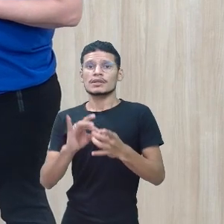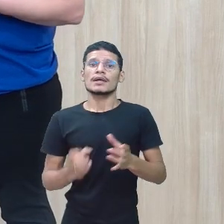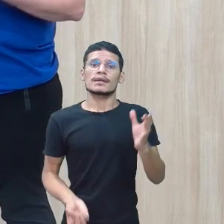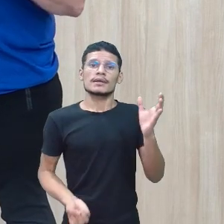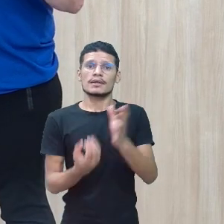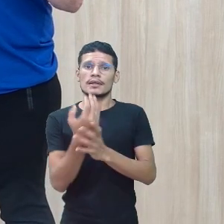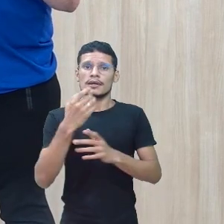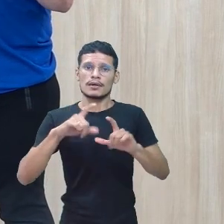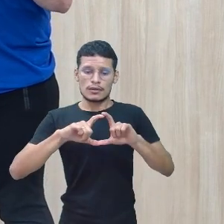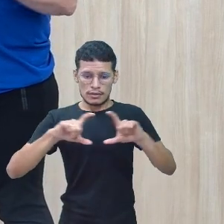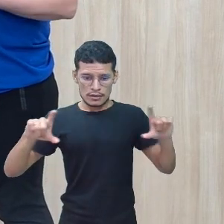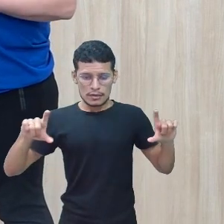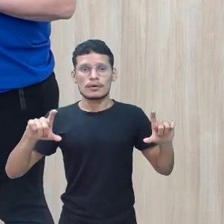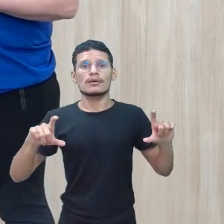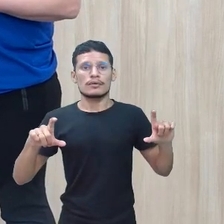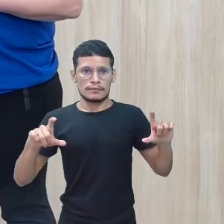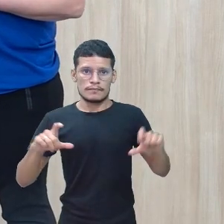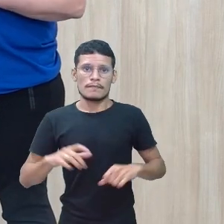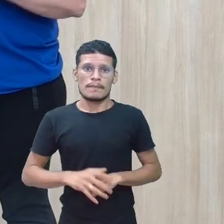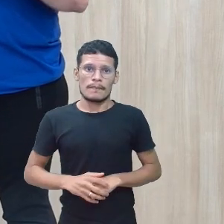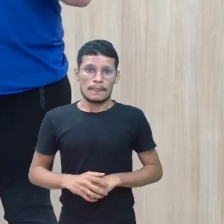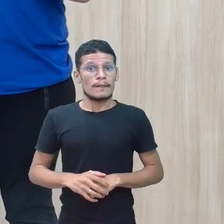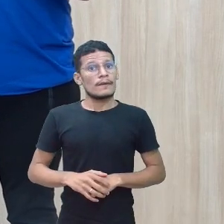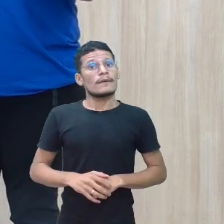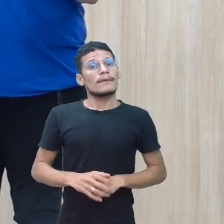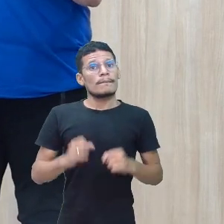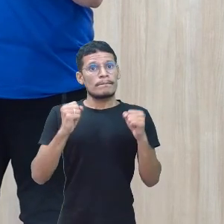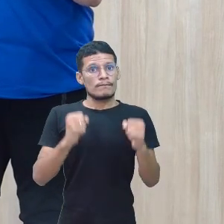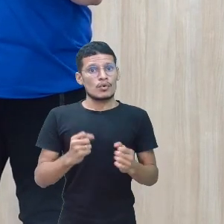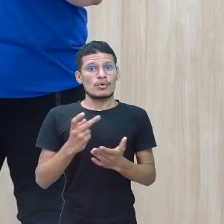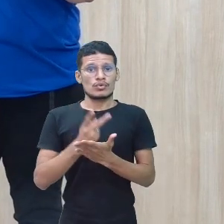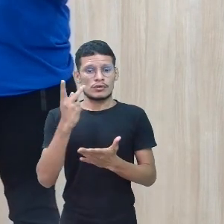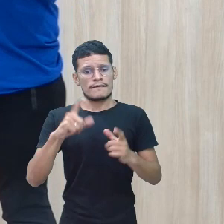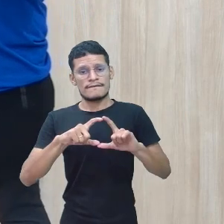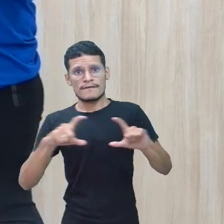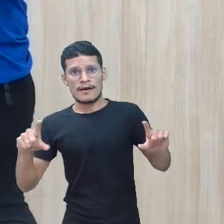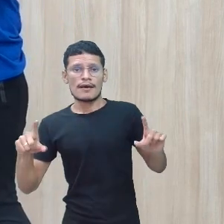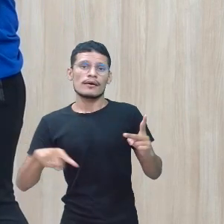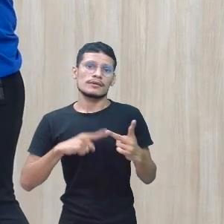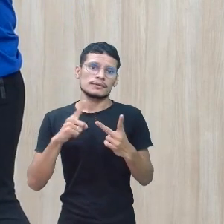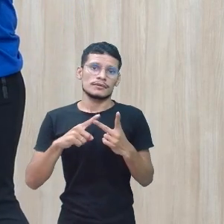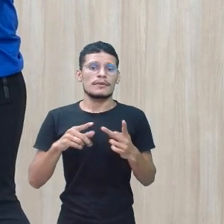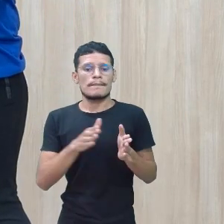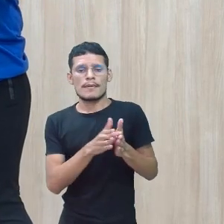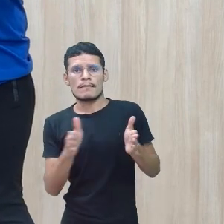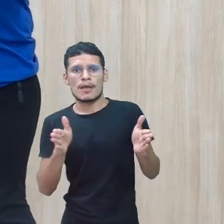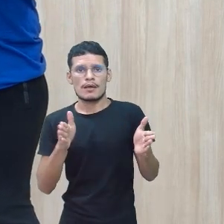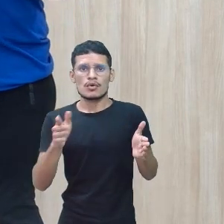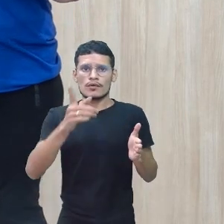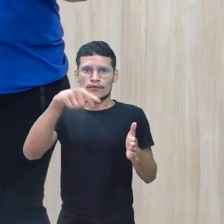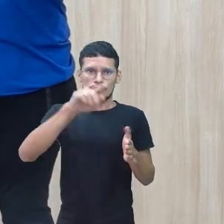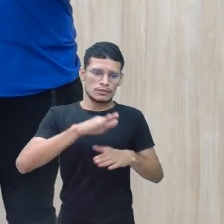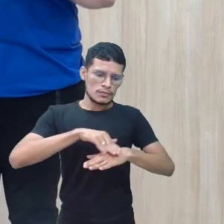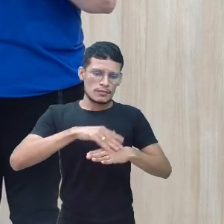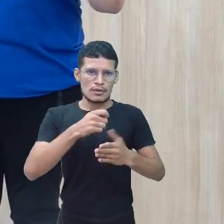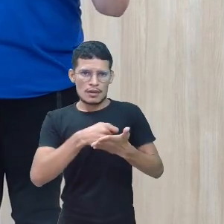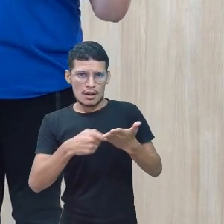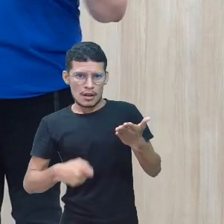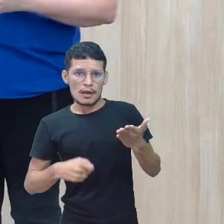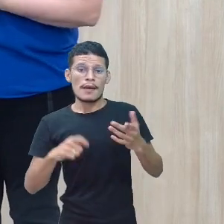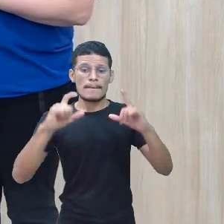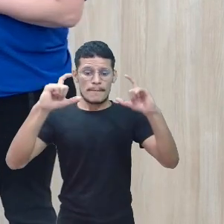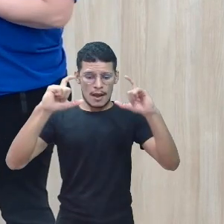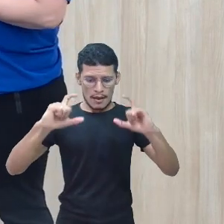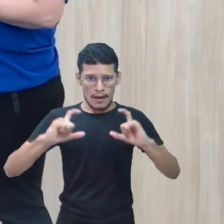construir essa oração. Isso pode acontecer na oração, pode acontecer no período que você está escrevendo, no